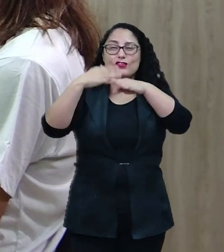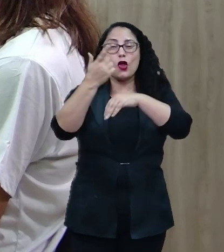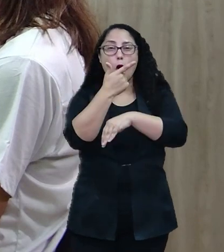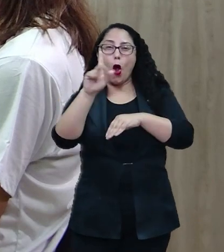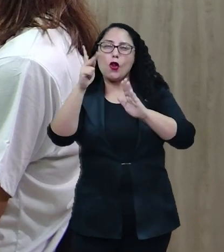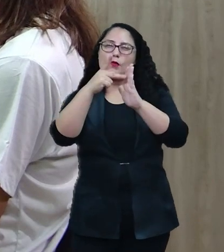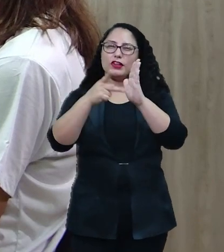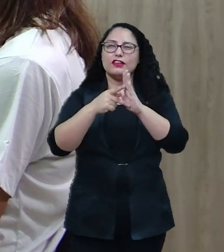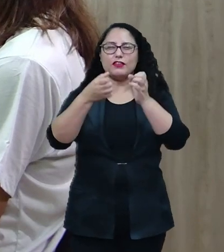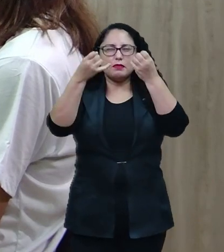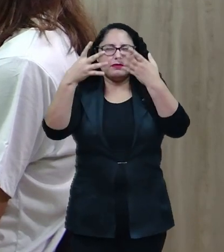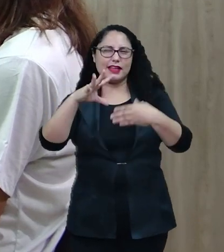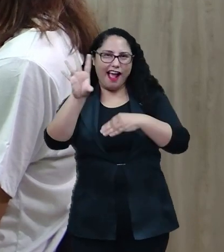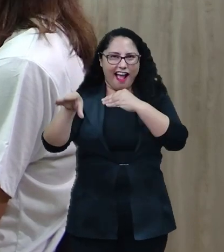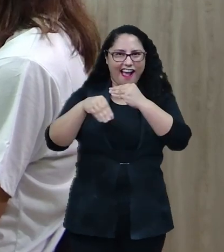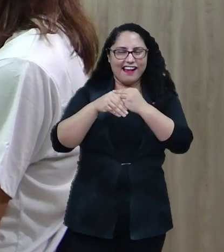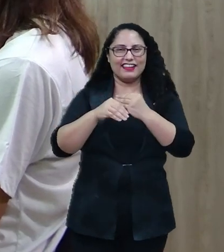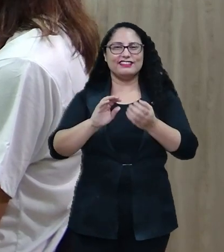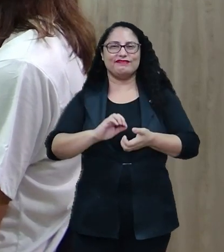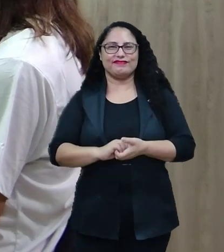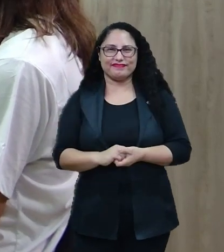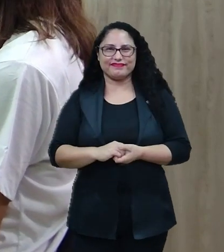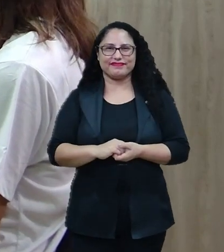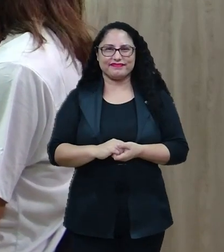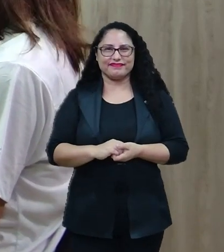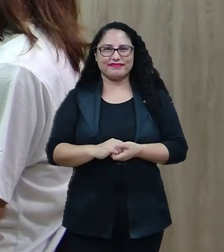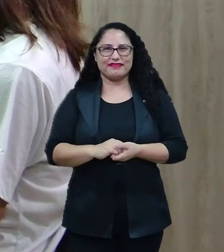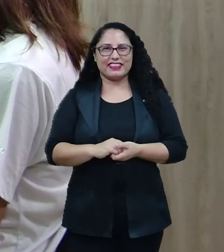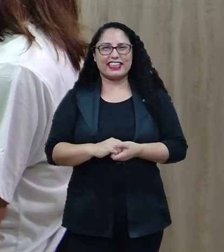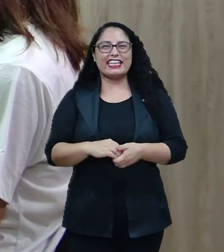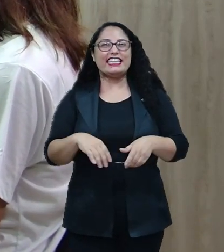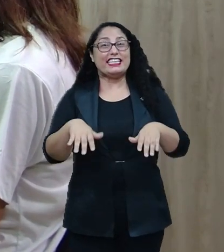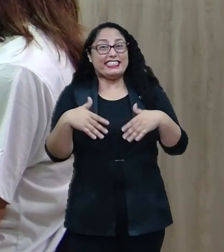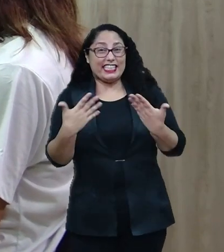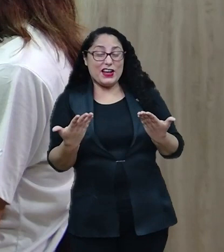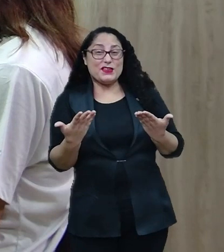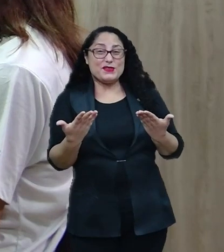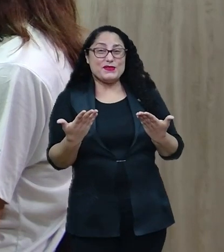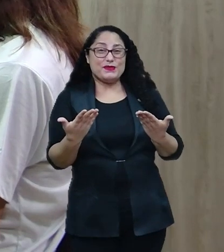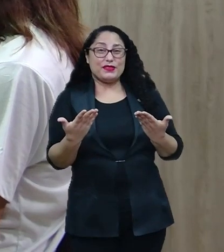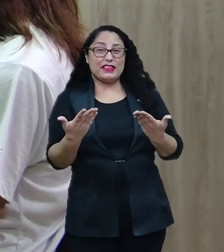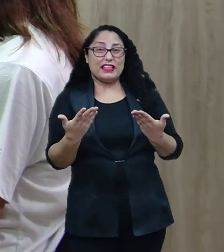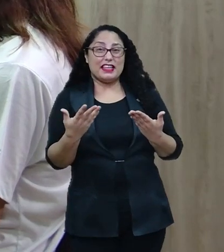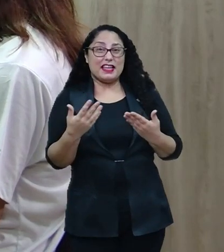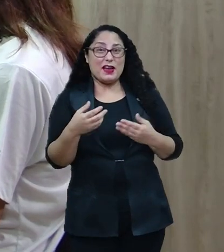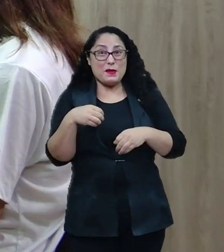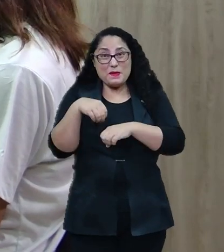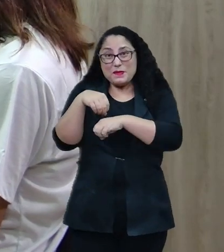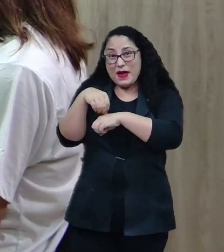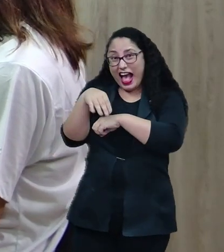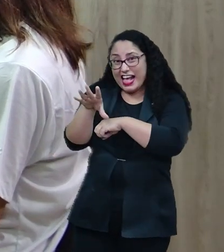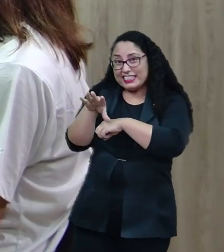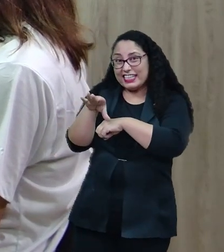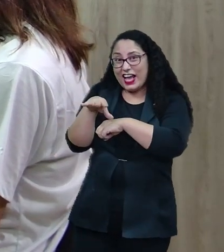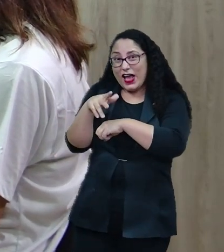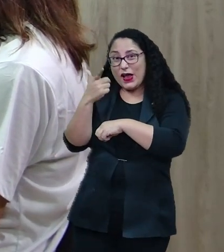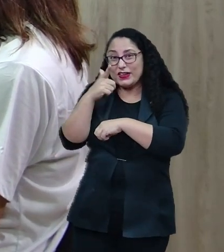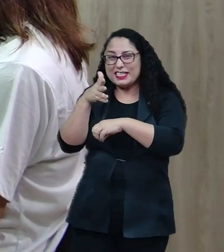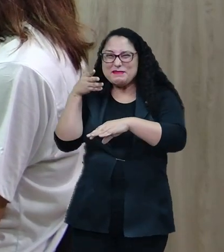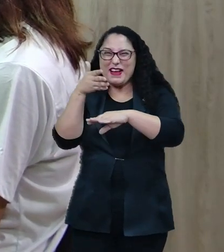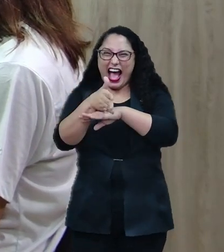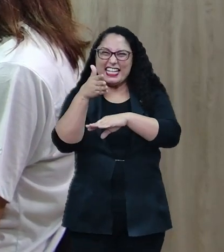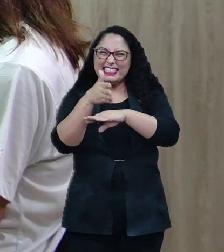outro projeto que a gente vai falar daqui a pouco. Uhum. É isso aí. E, bom, que eu dar um spoiler aí, eu consegui participar